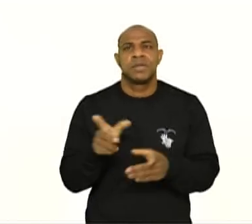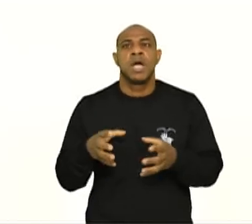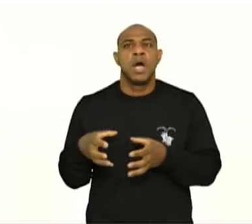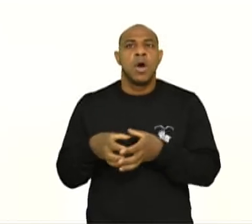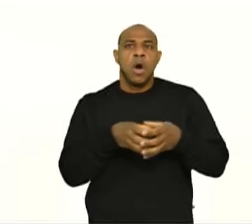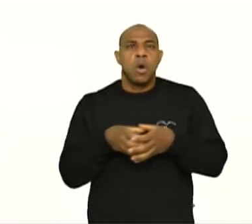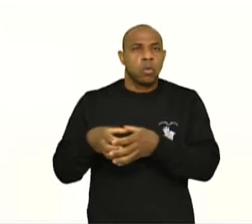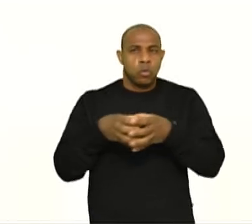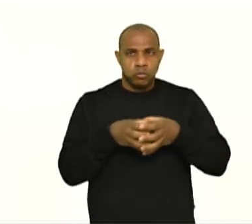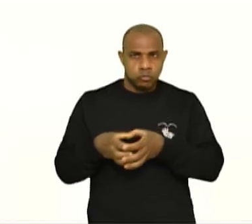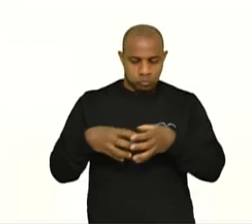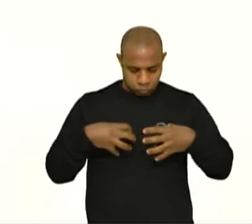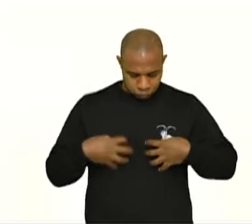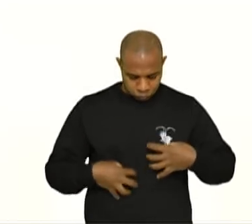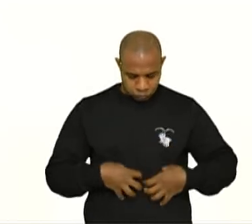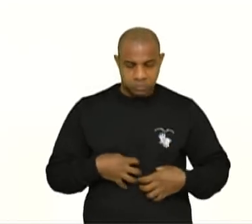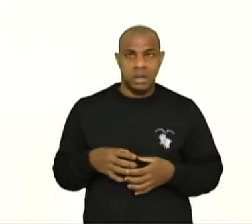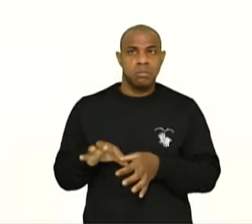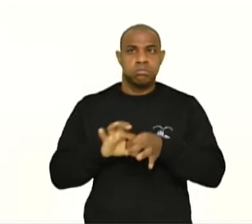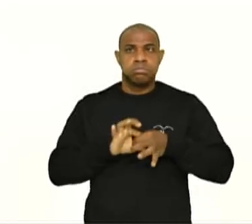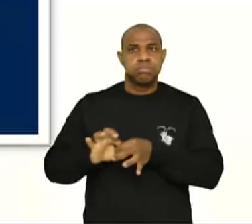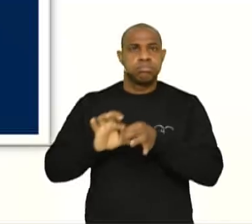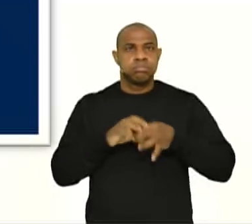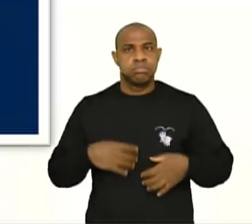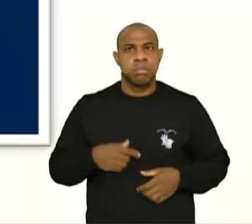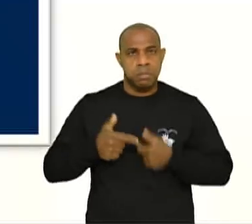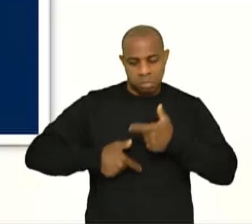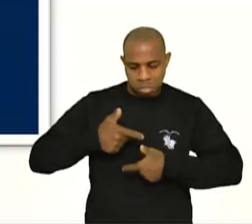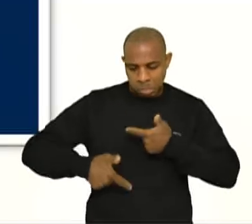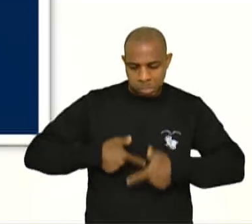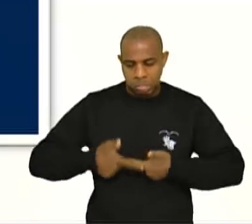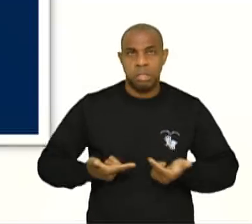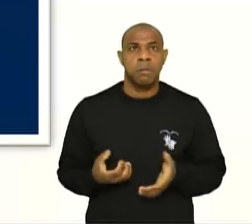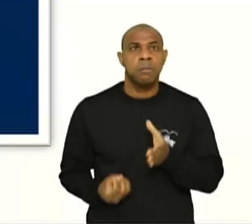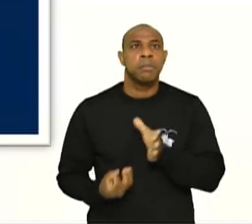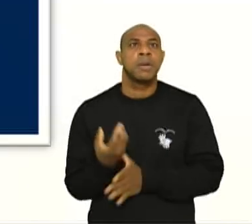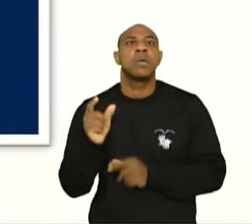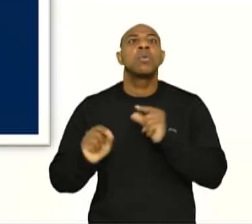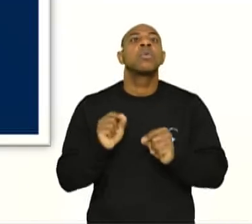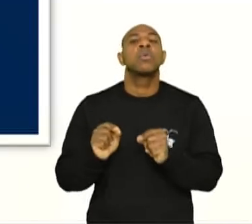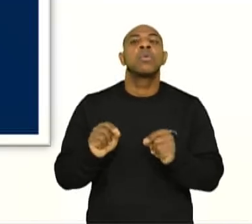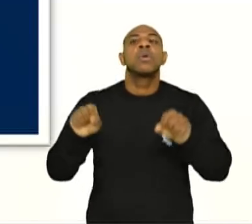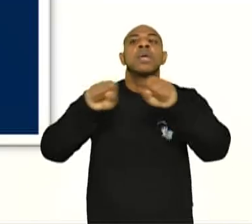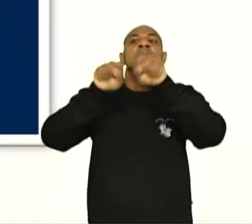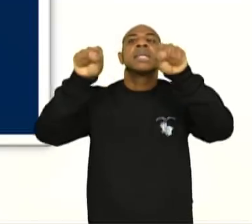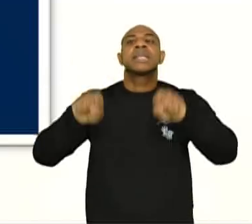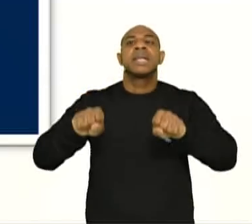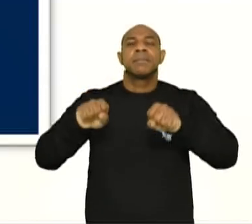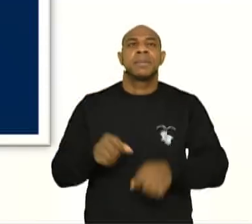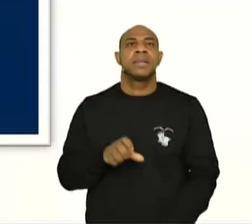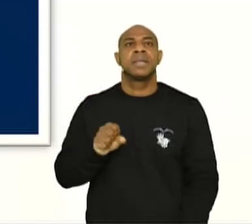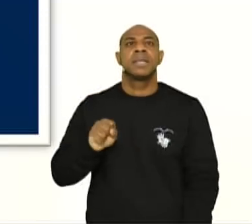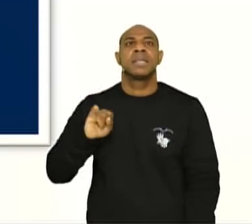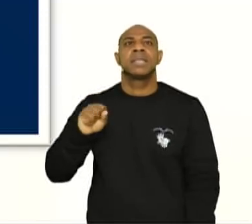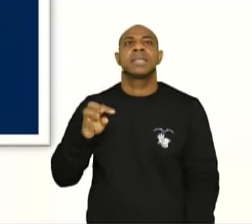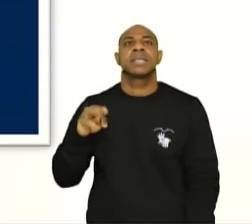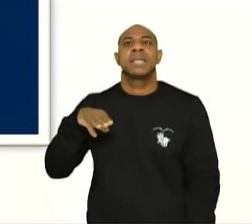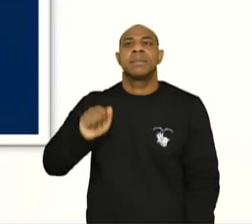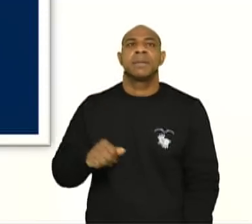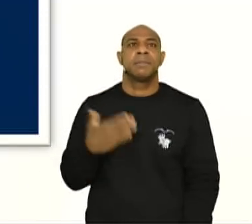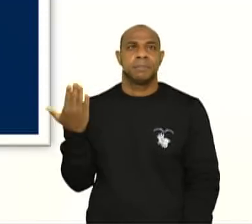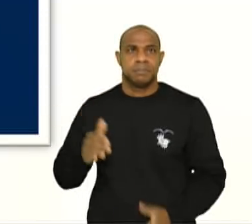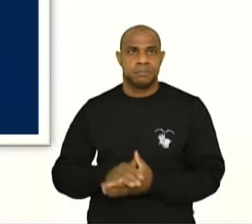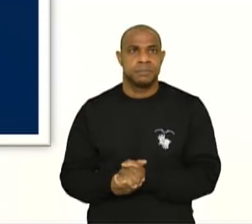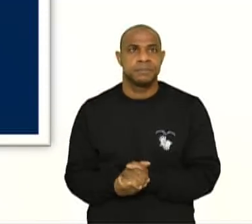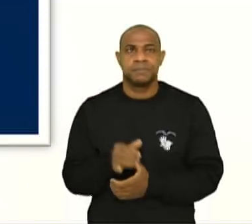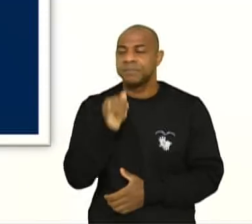órgãos, né, que vão estar ali reunidos nas suas posições, que vão formar os que a gente vai chamar de sistemas, né? Esses sistemas,